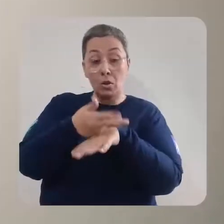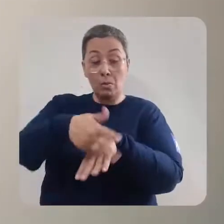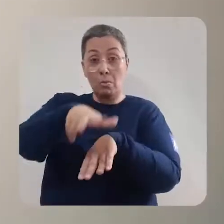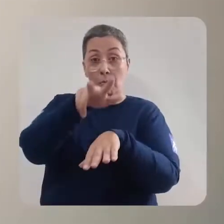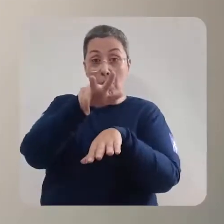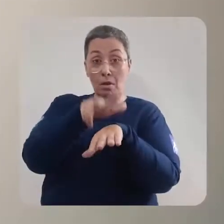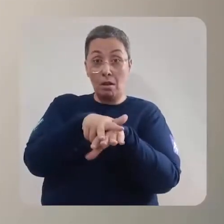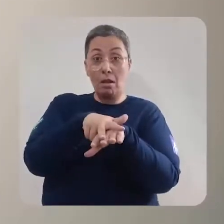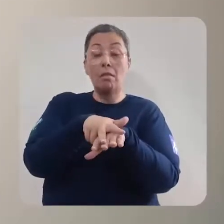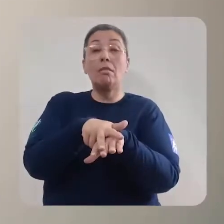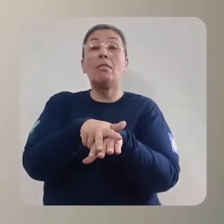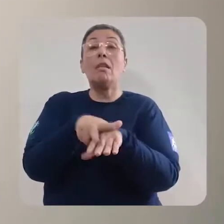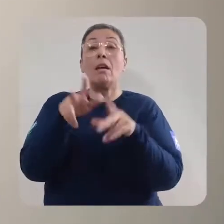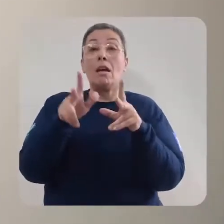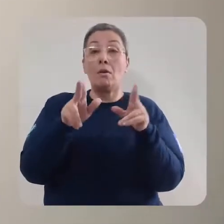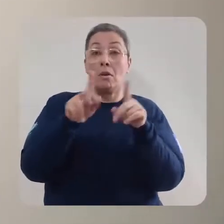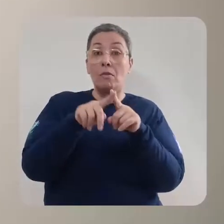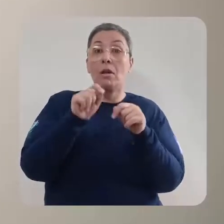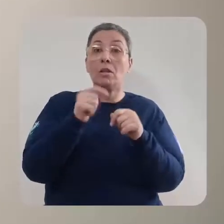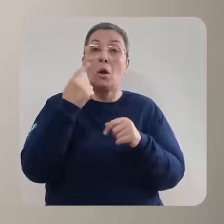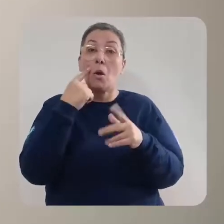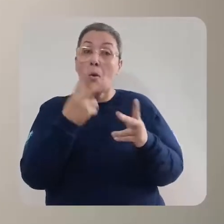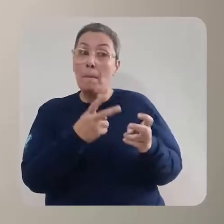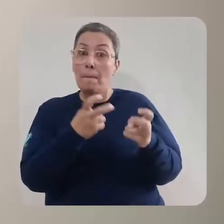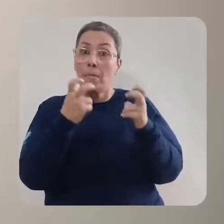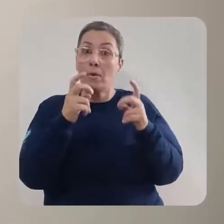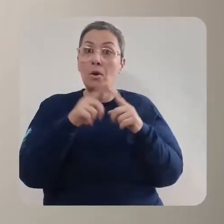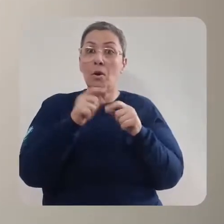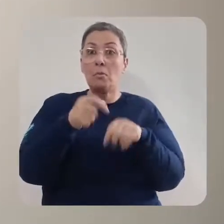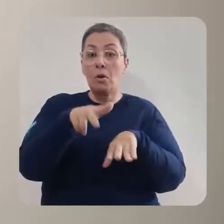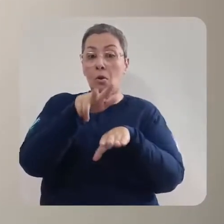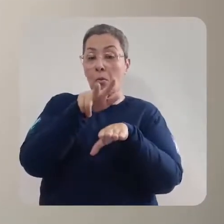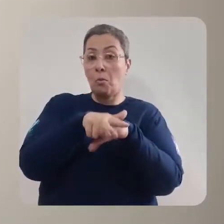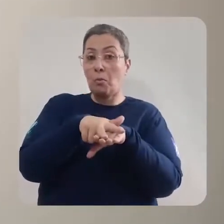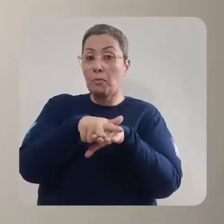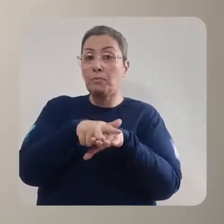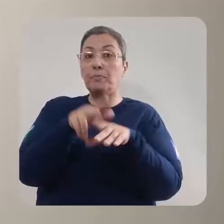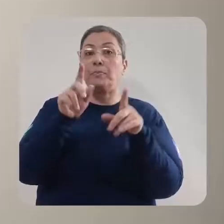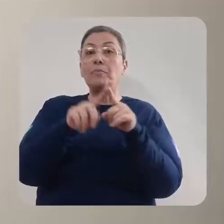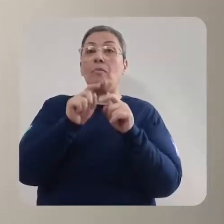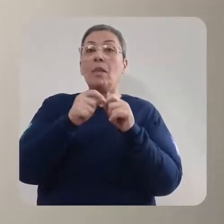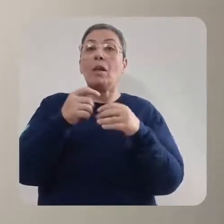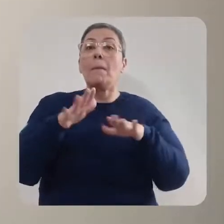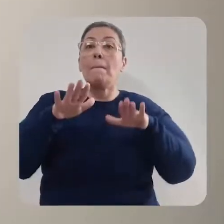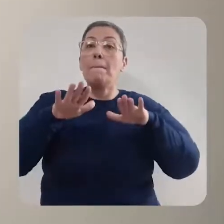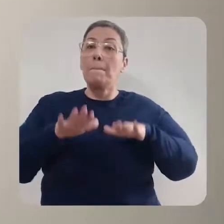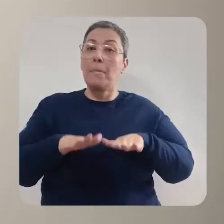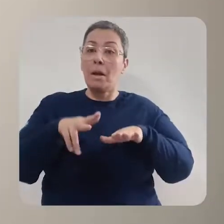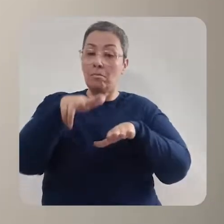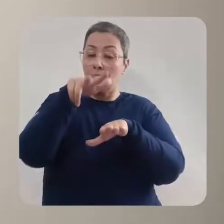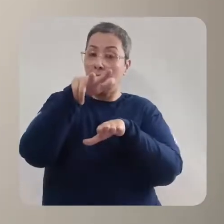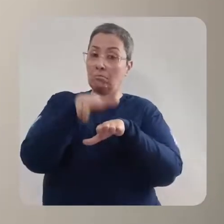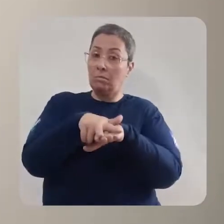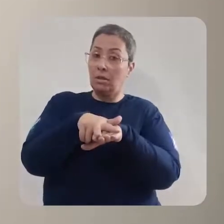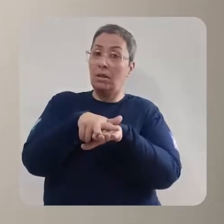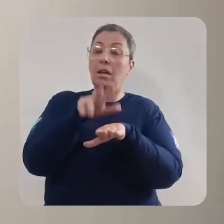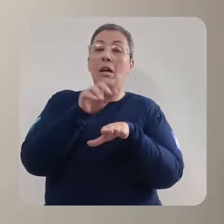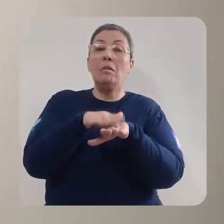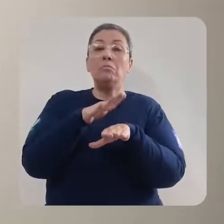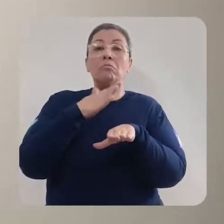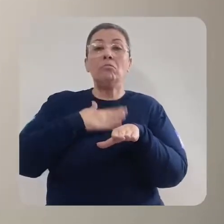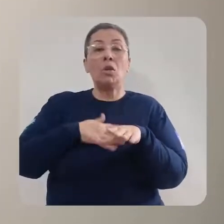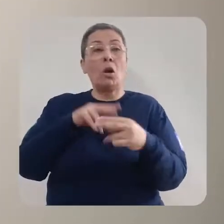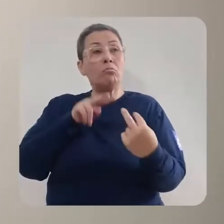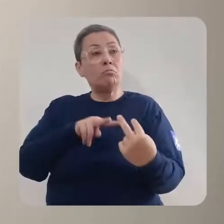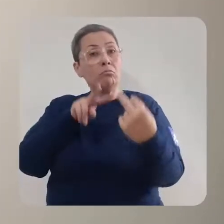deitado na cadeira. Então, nós estamos observando uma criança deitada, permanecendo deitado, emitindo um